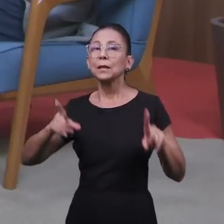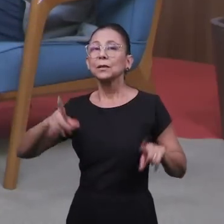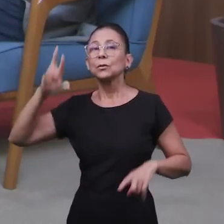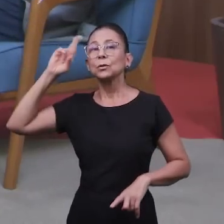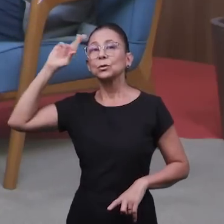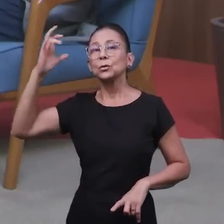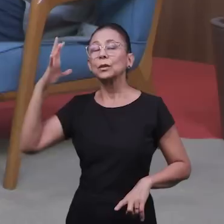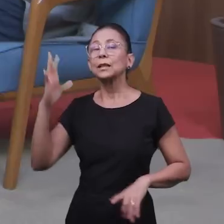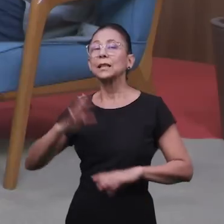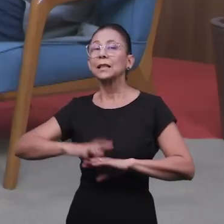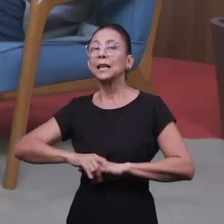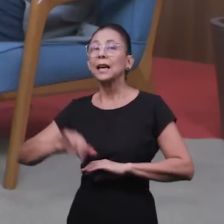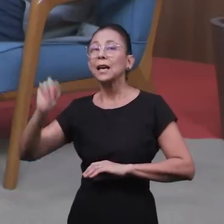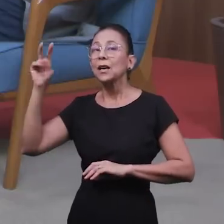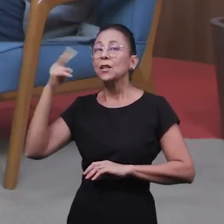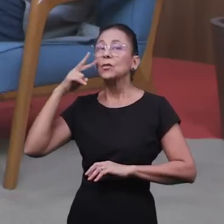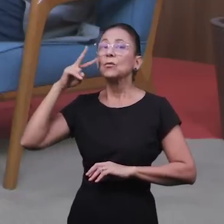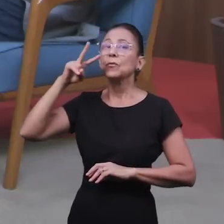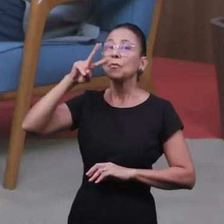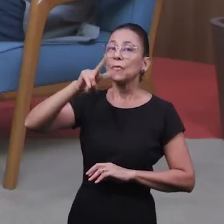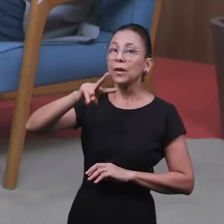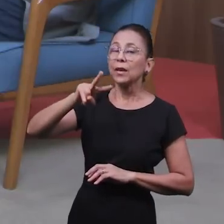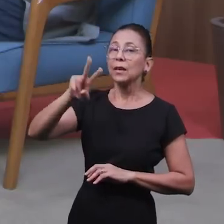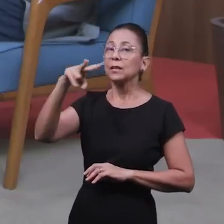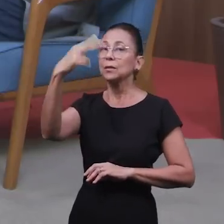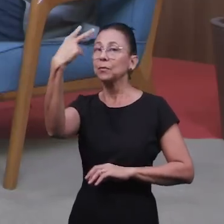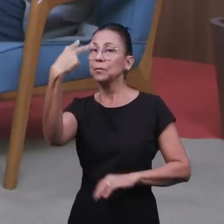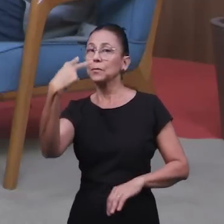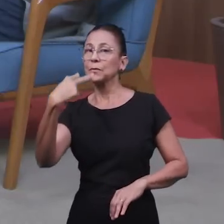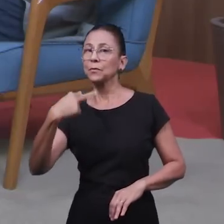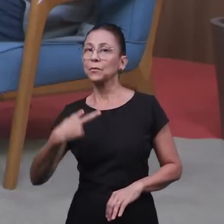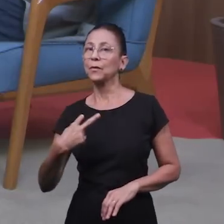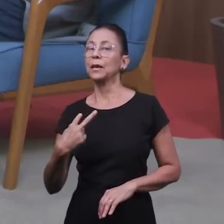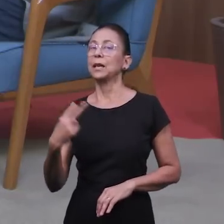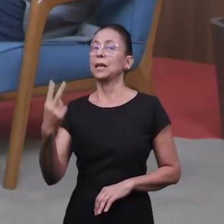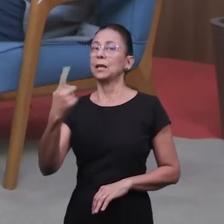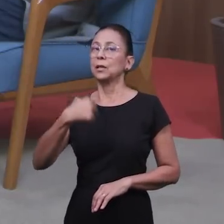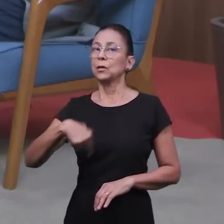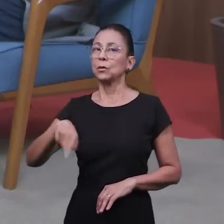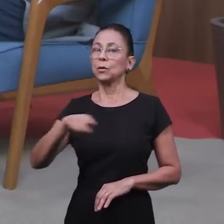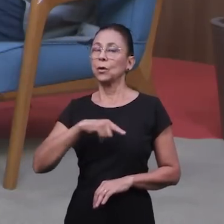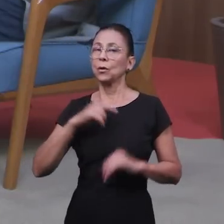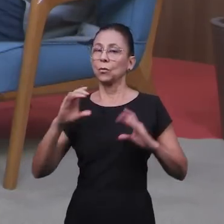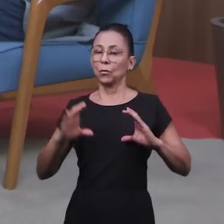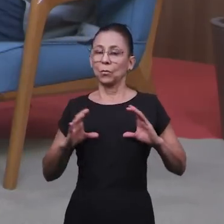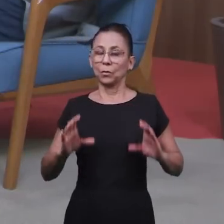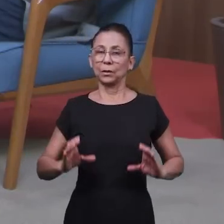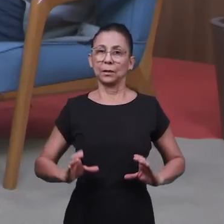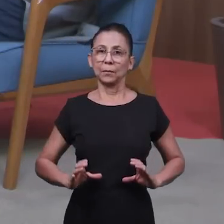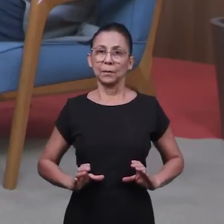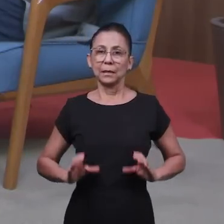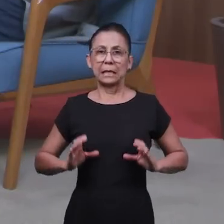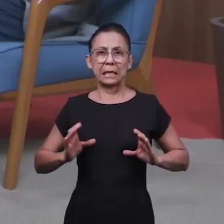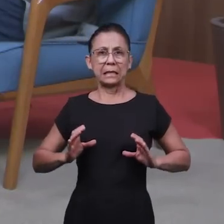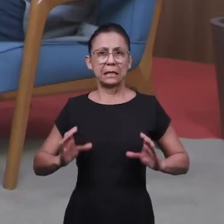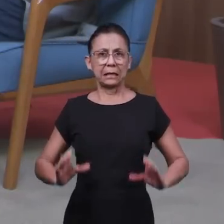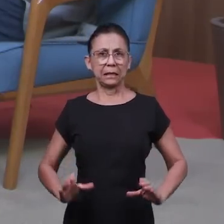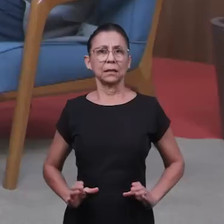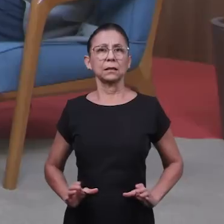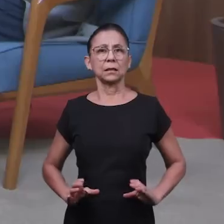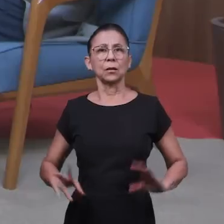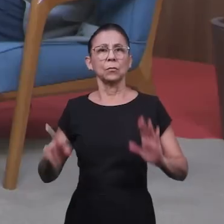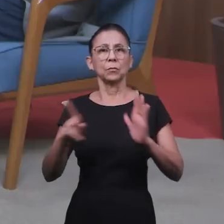face enquanto cidadãos dos céus, enquanto comprometidos com a sua palavra, com